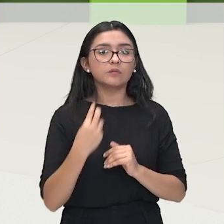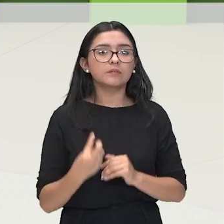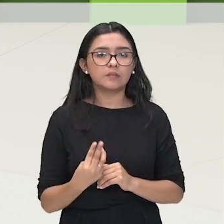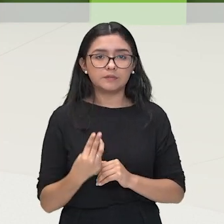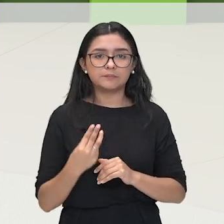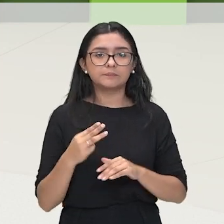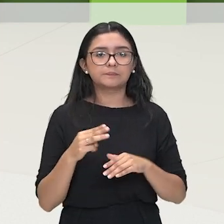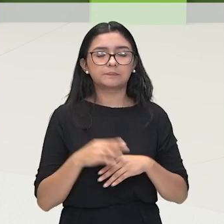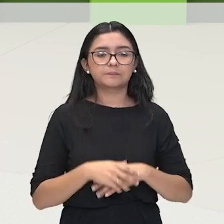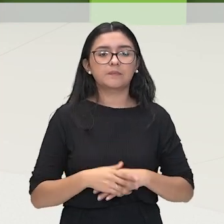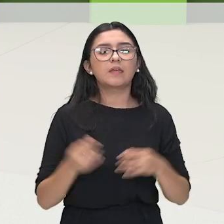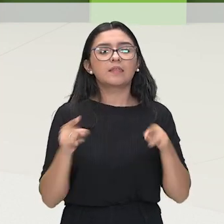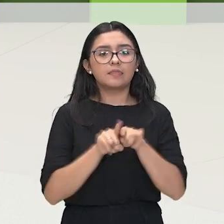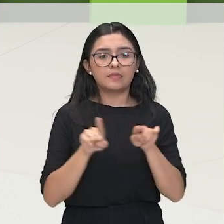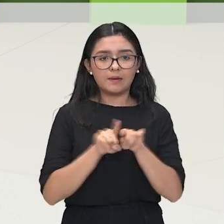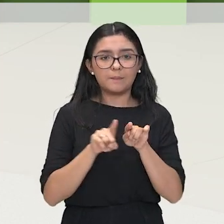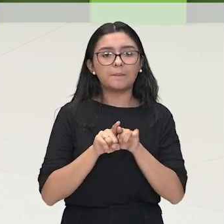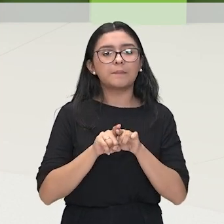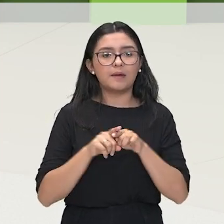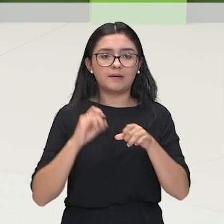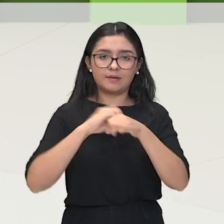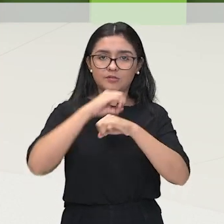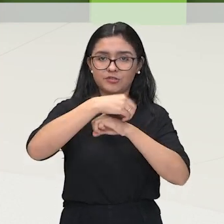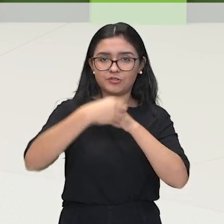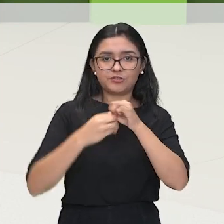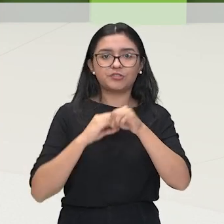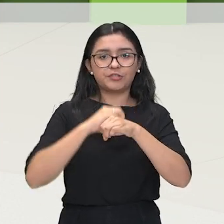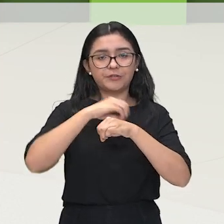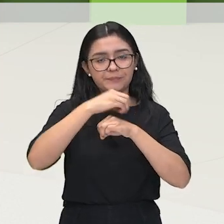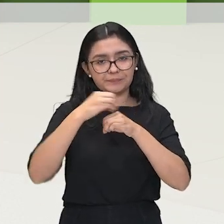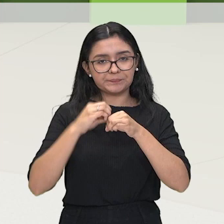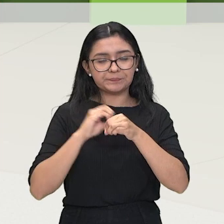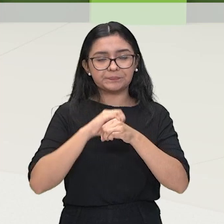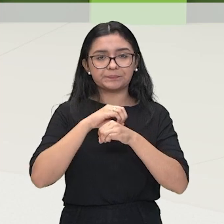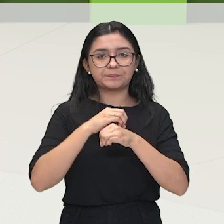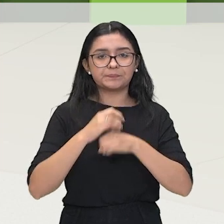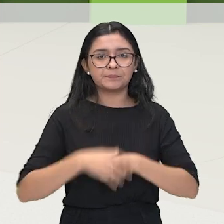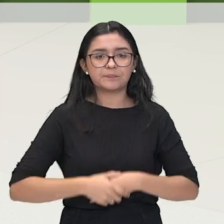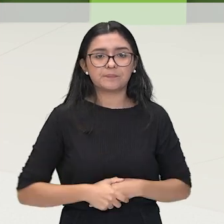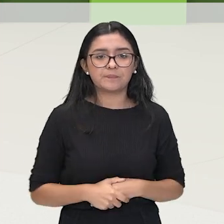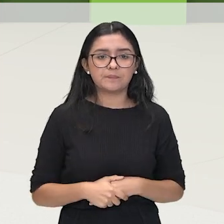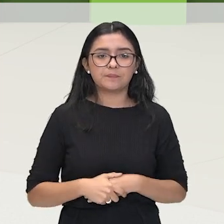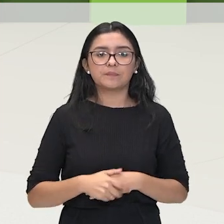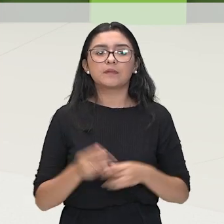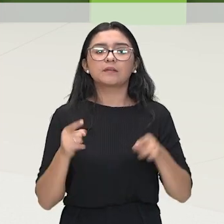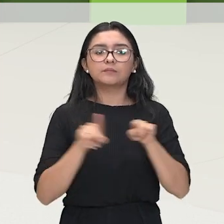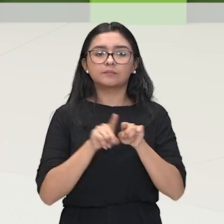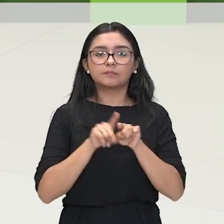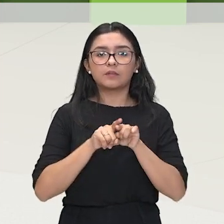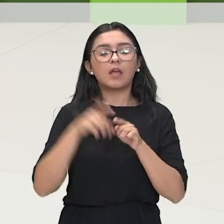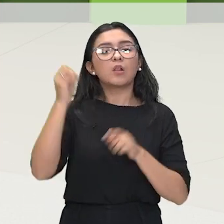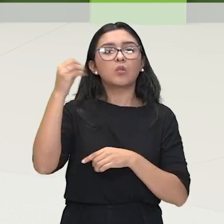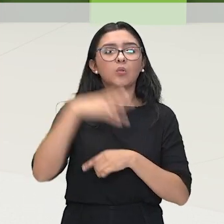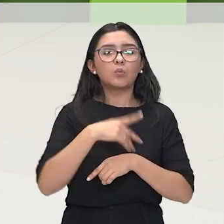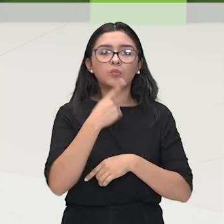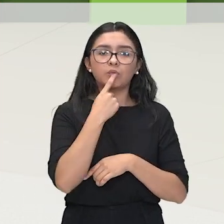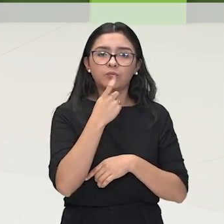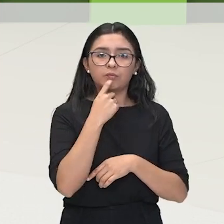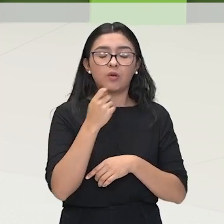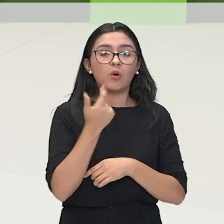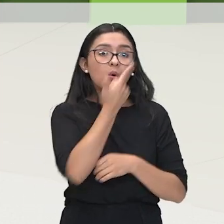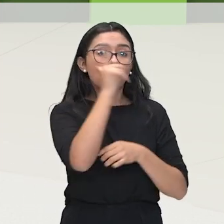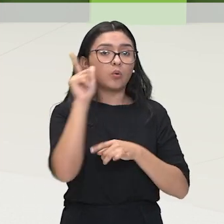só, ele também gira. Bacana, né, pessoal? Que bacana. Gente, O infravermelho é um outro tipo de luz, um outro